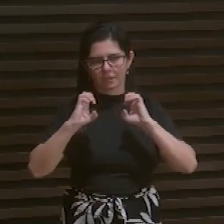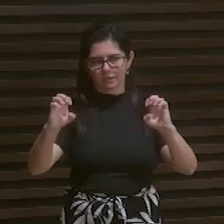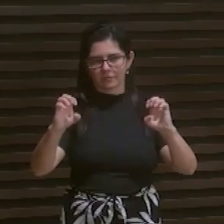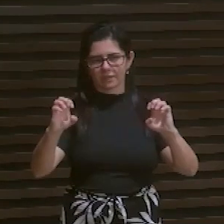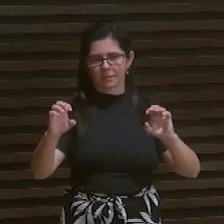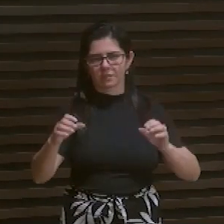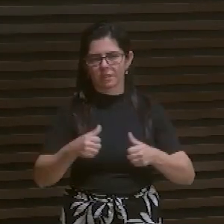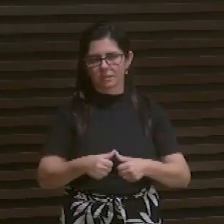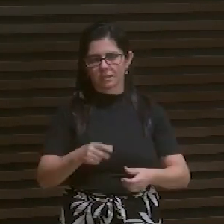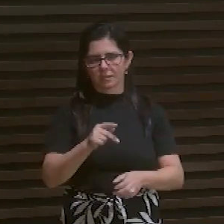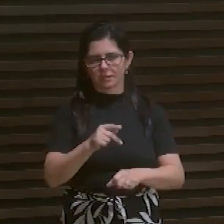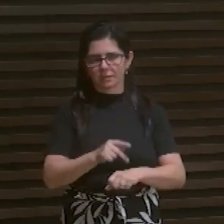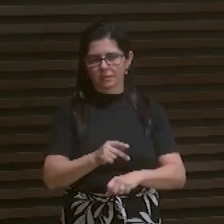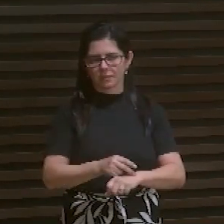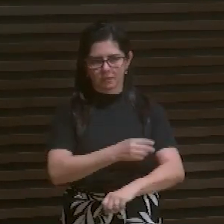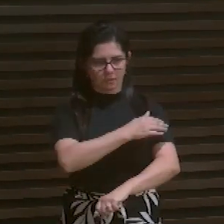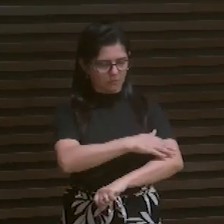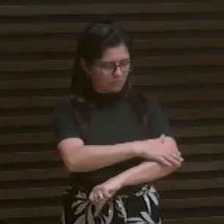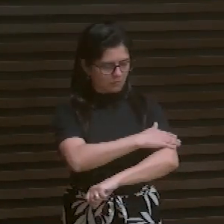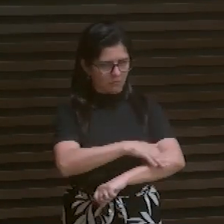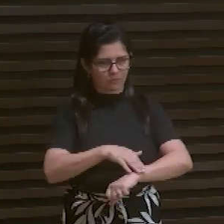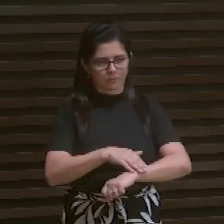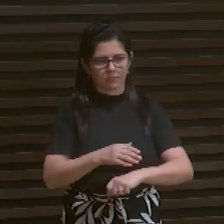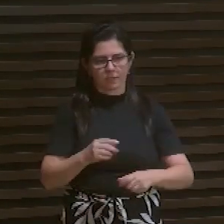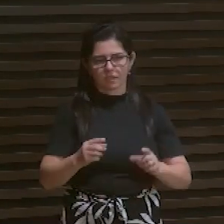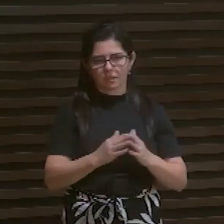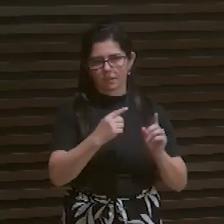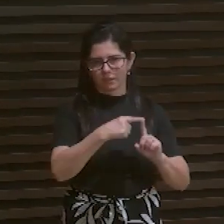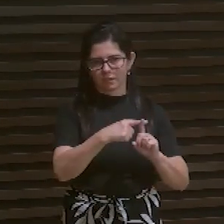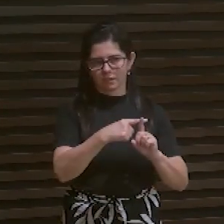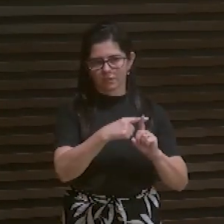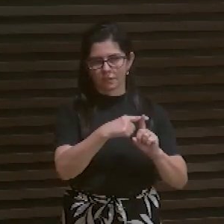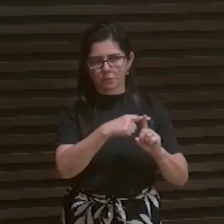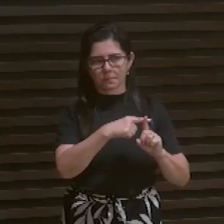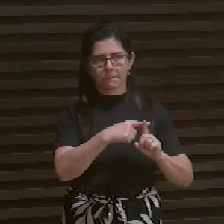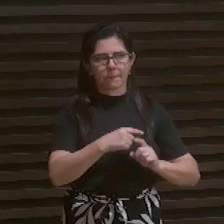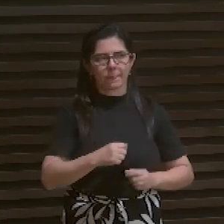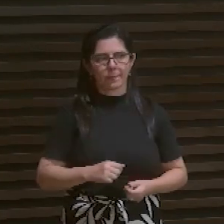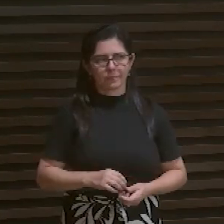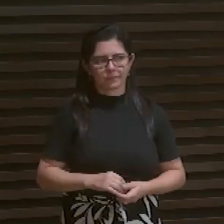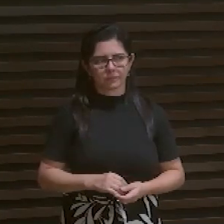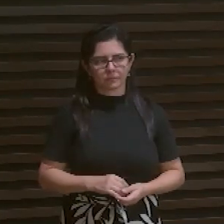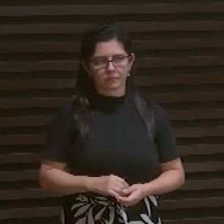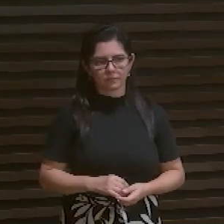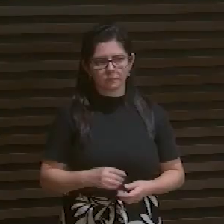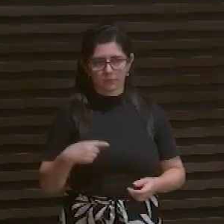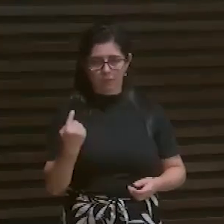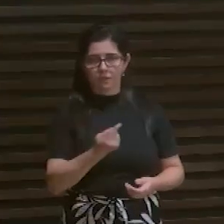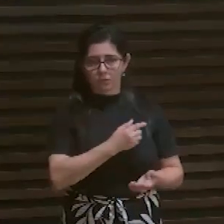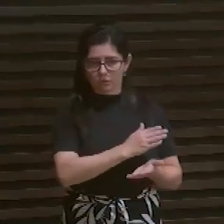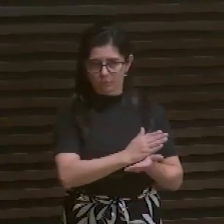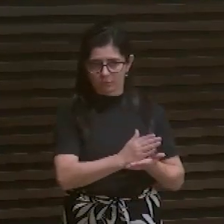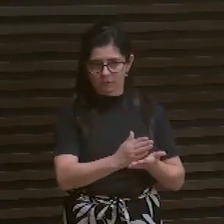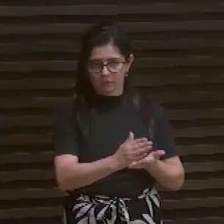igreja. Né? Tudo que é colocado em cima disso, está em cima disso. Se a gente começa a construir